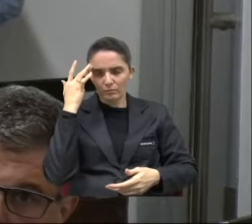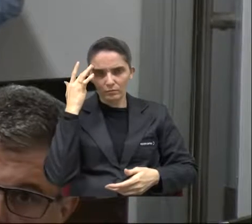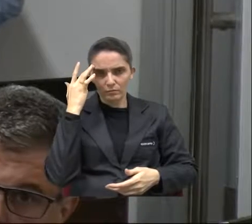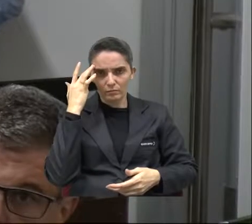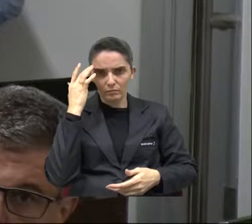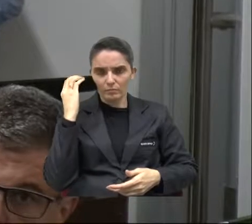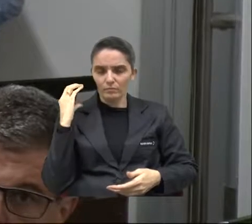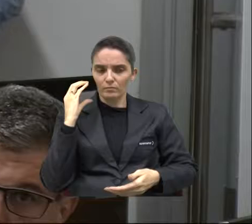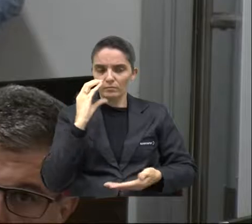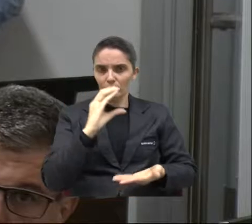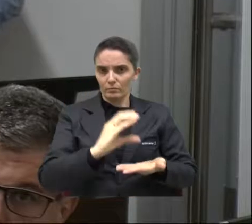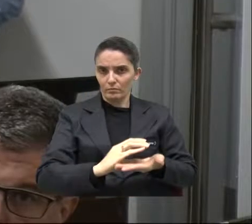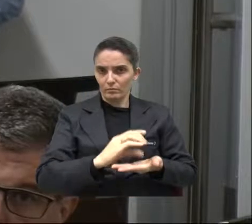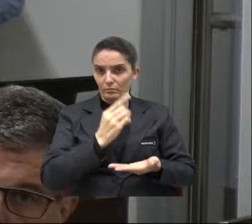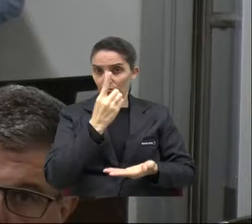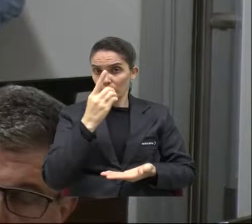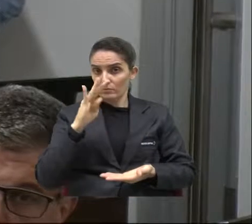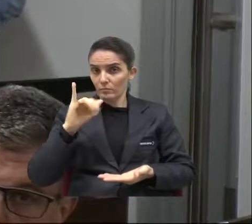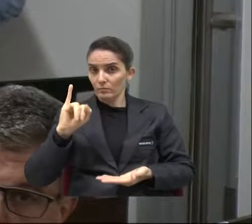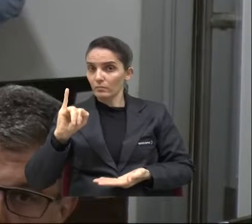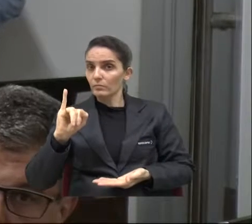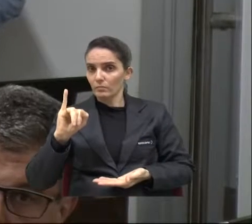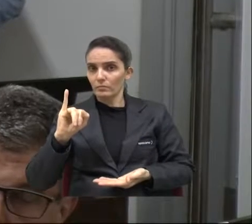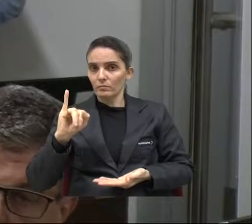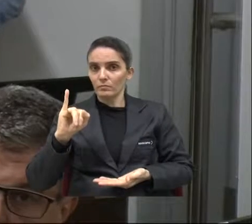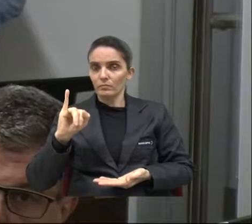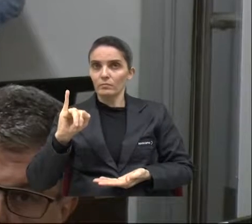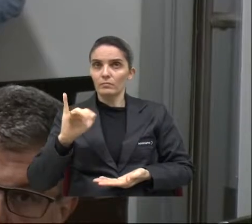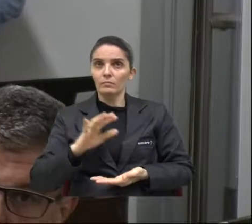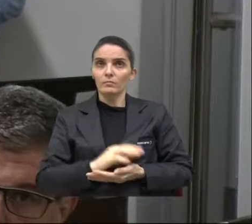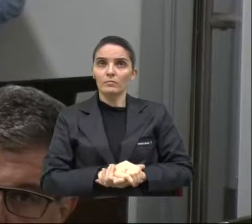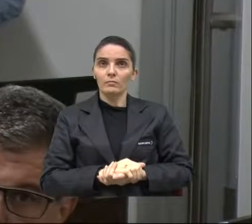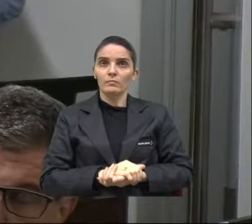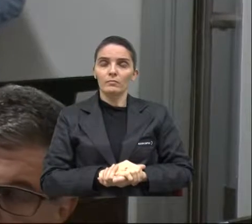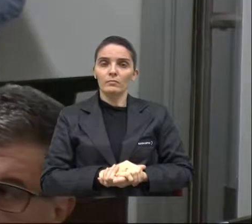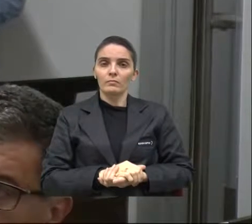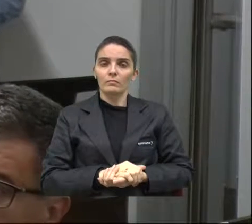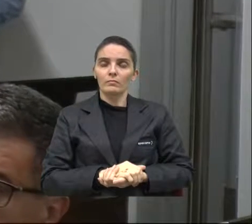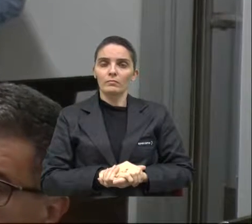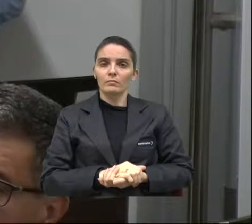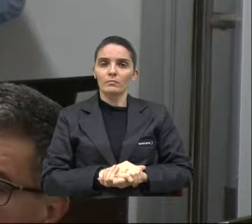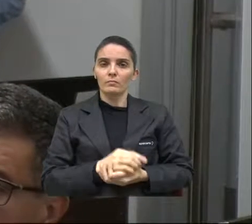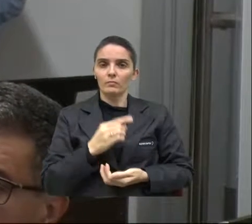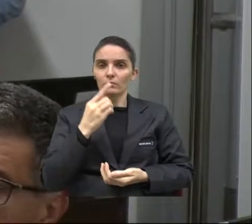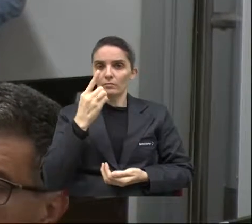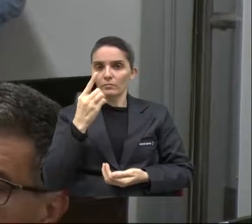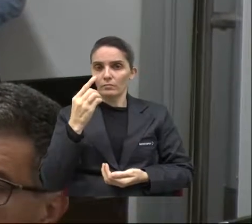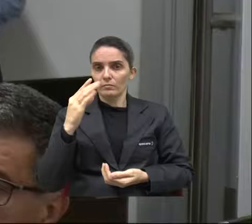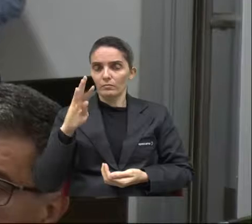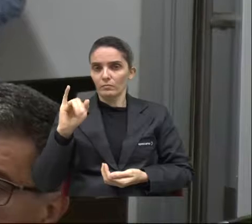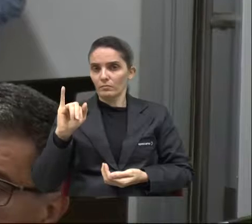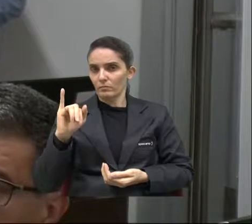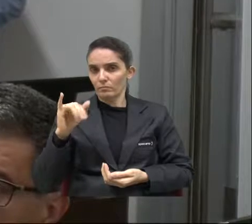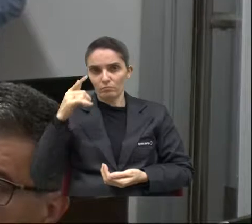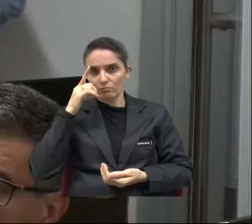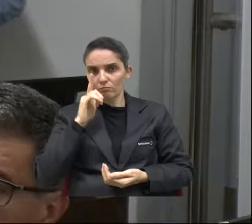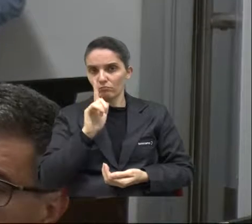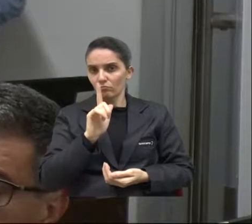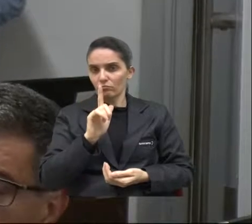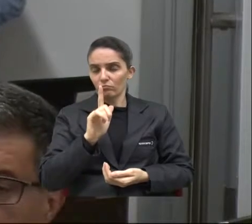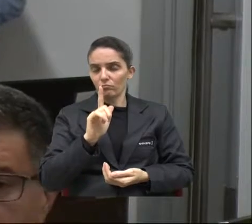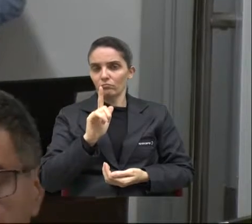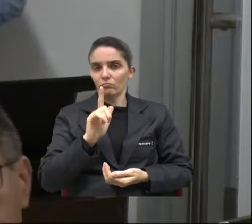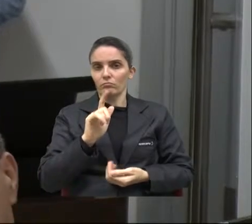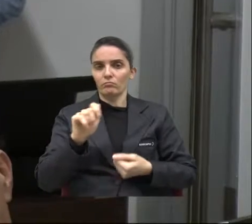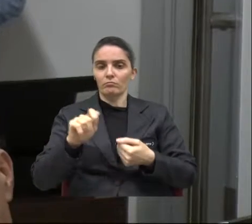vai investir 1 bi nas terras, estou terminando, senhor presidente, 10 segundinhos, 1 bi, será que não consegue fazer uma contraproposta de